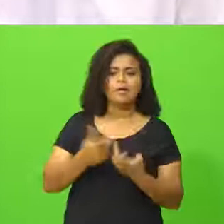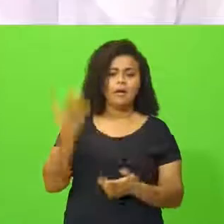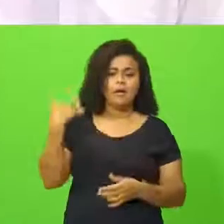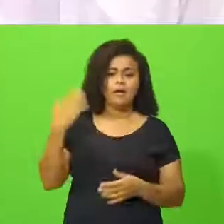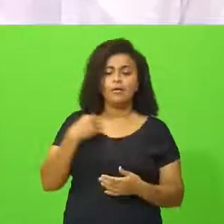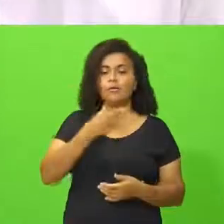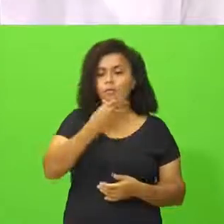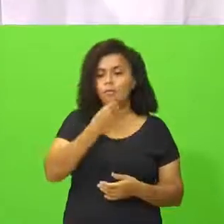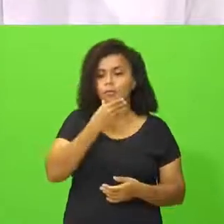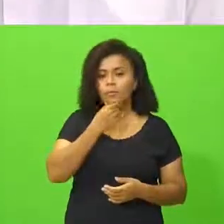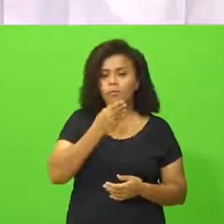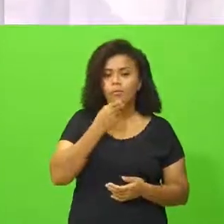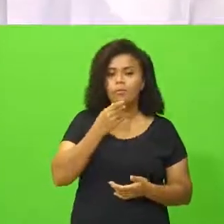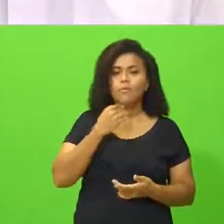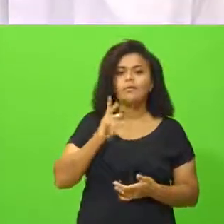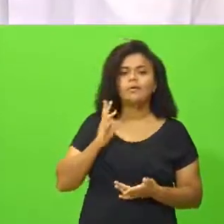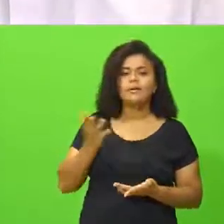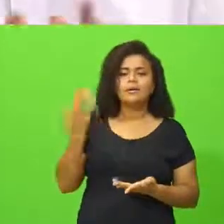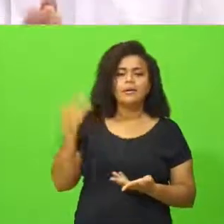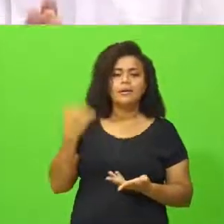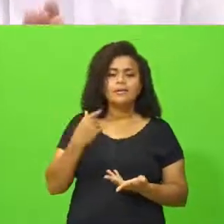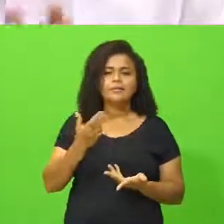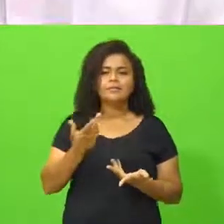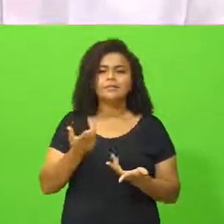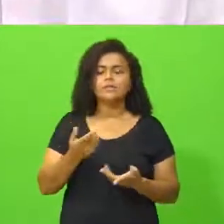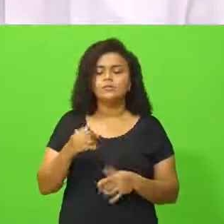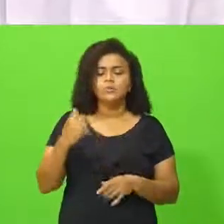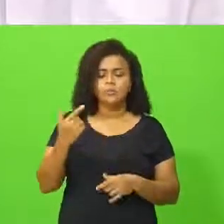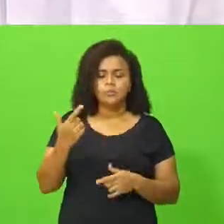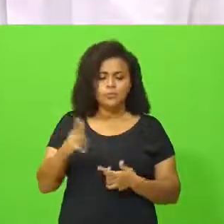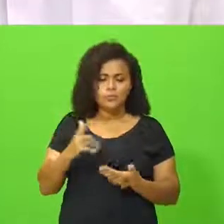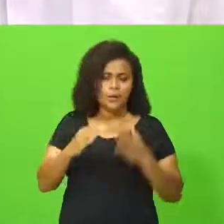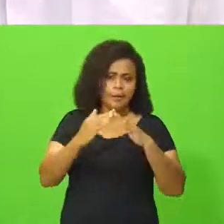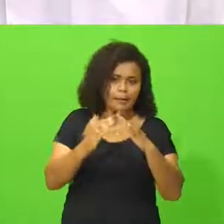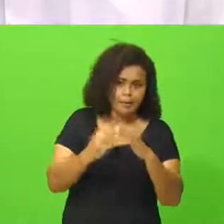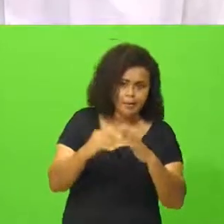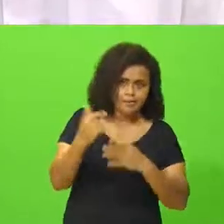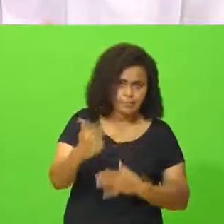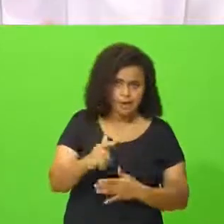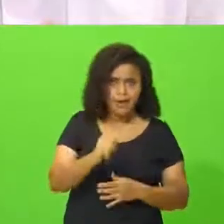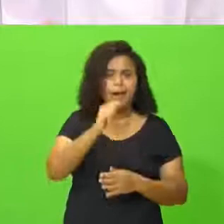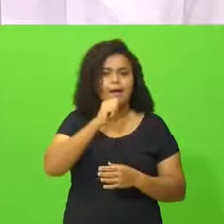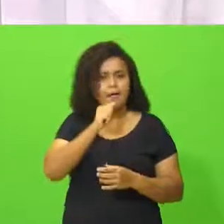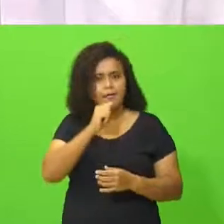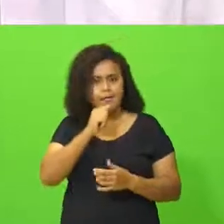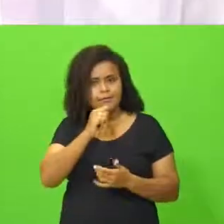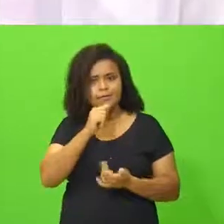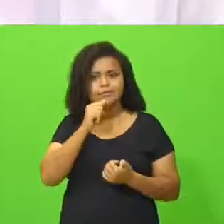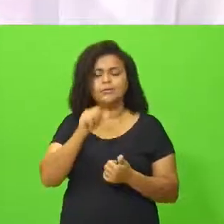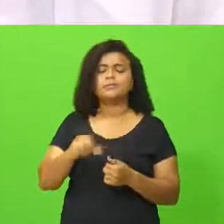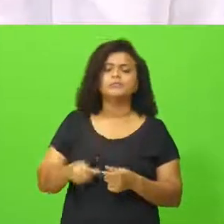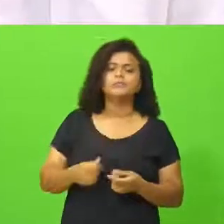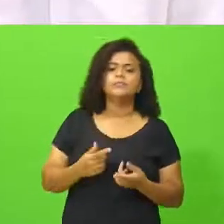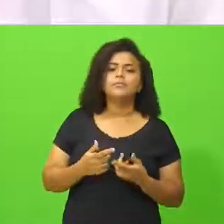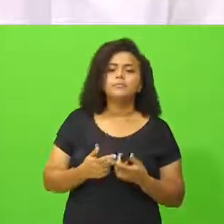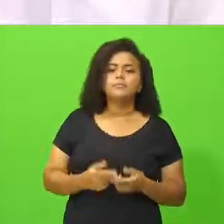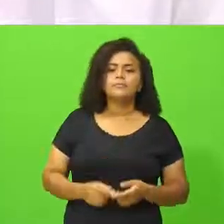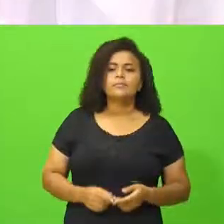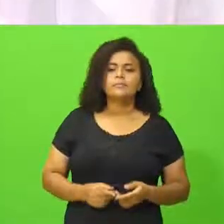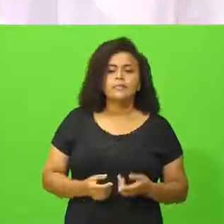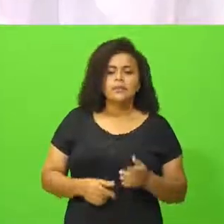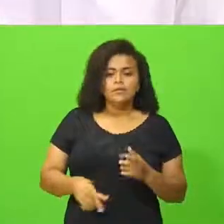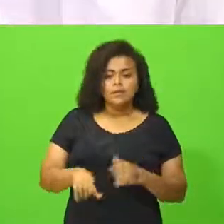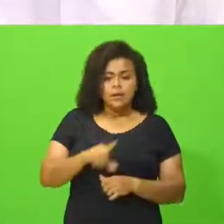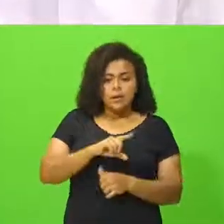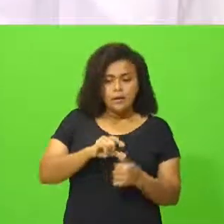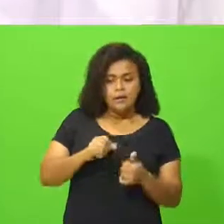na sua categoria de nomadismo, né, ele não tinha ainda uma ação tão intensa sobre